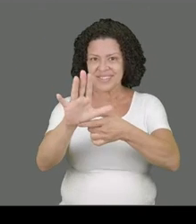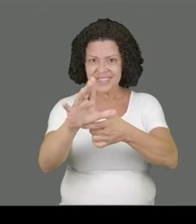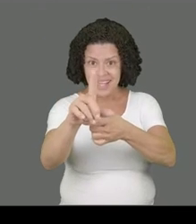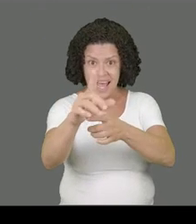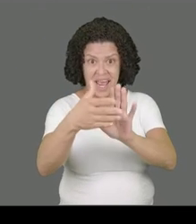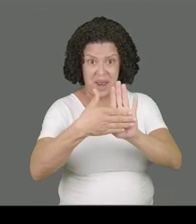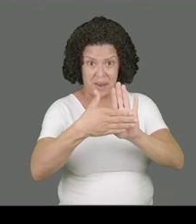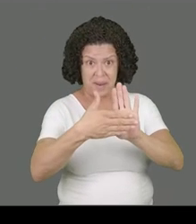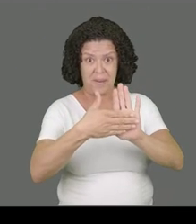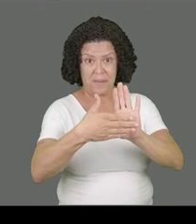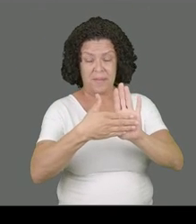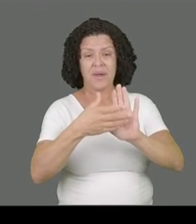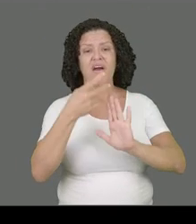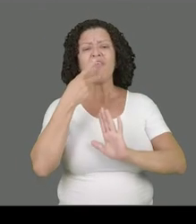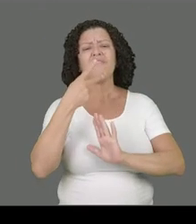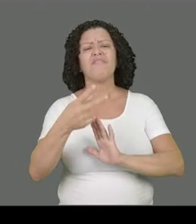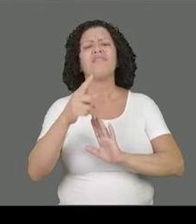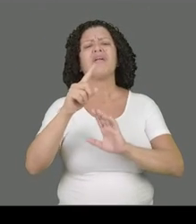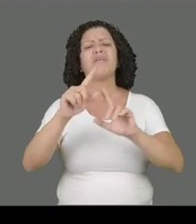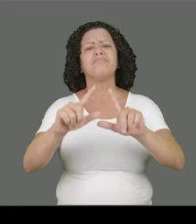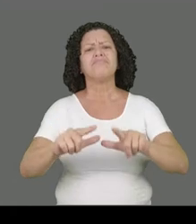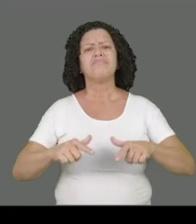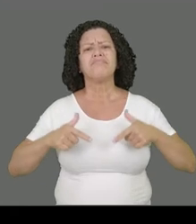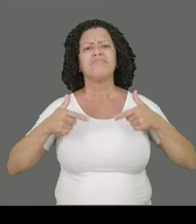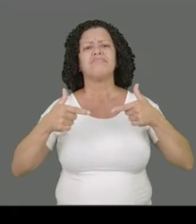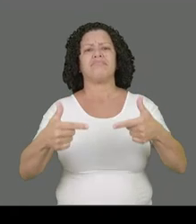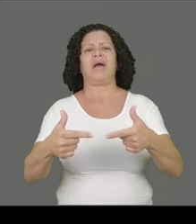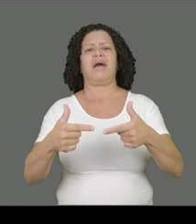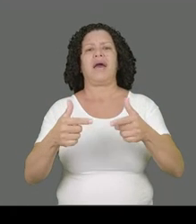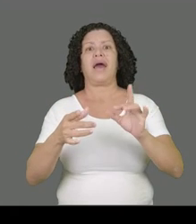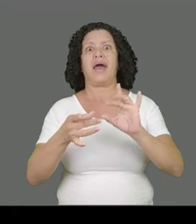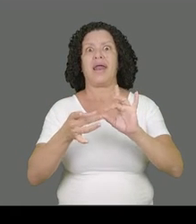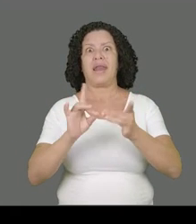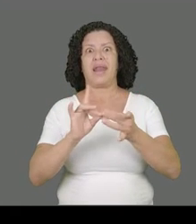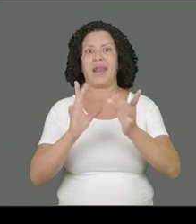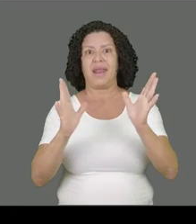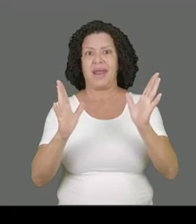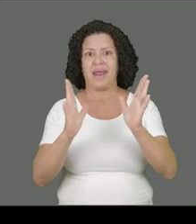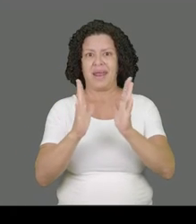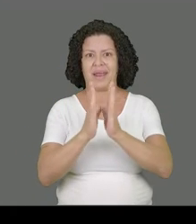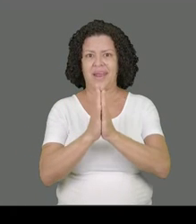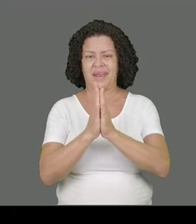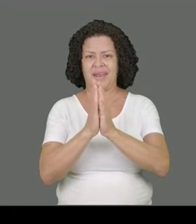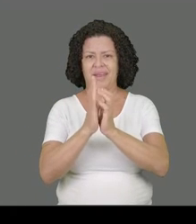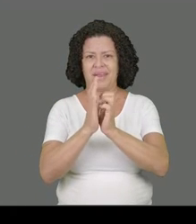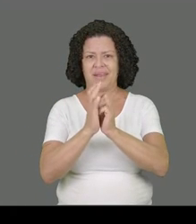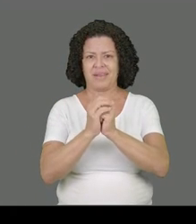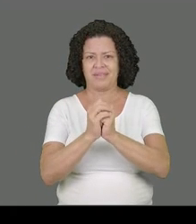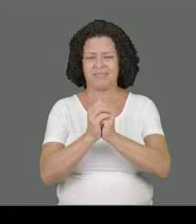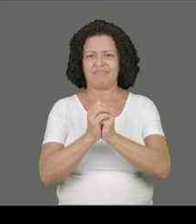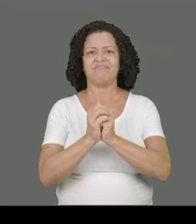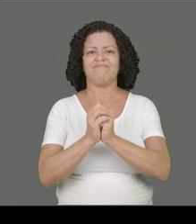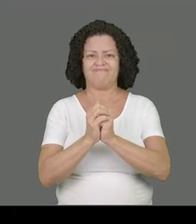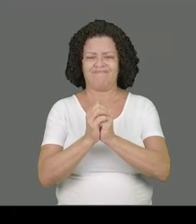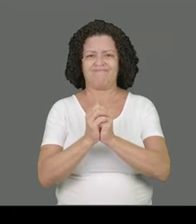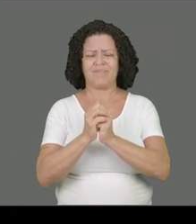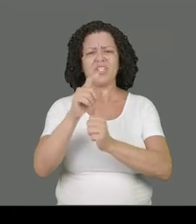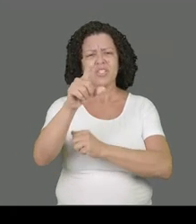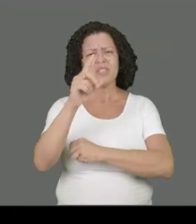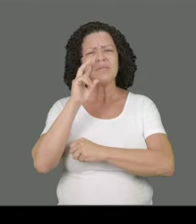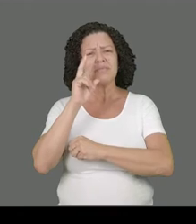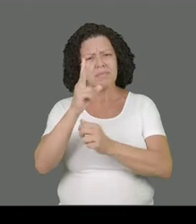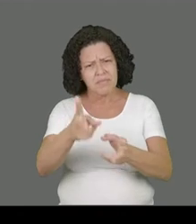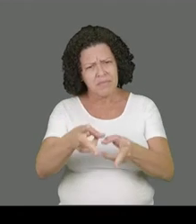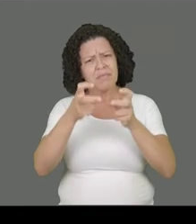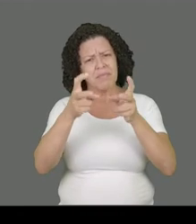Mas é uma proposta de falarmos sobre a ação na oração. Porque se